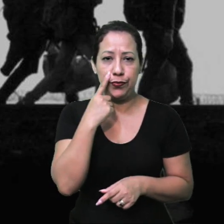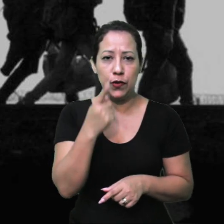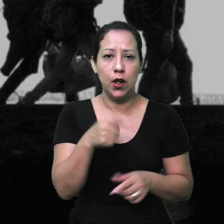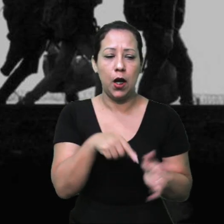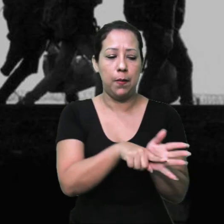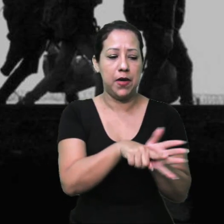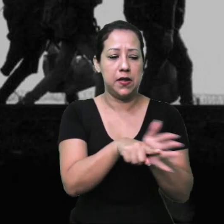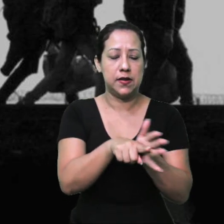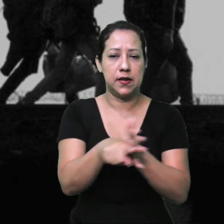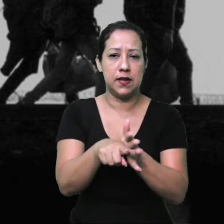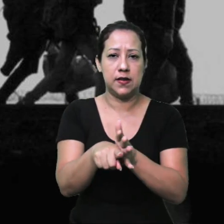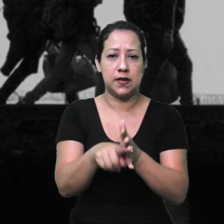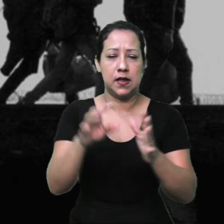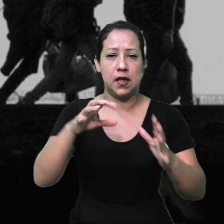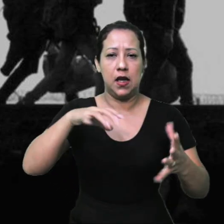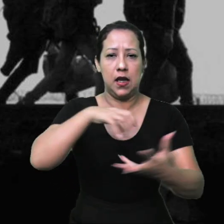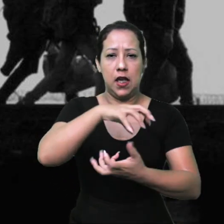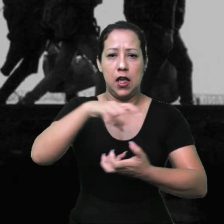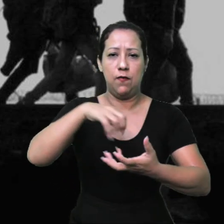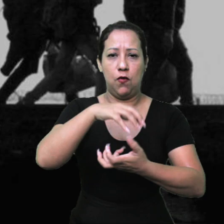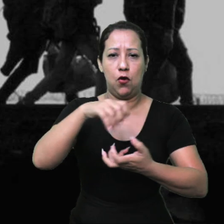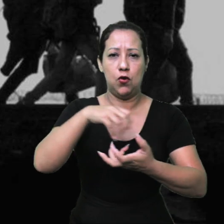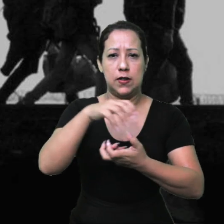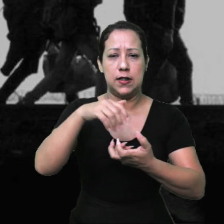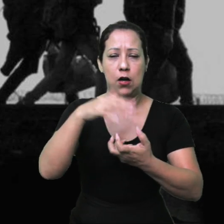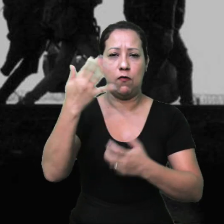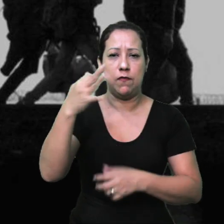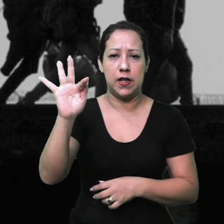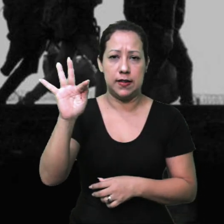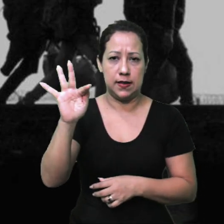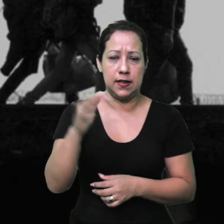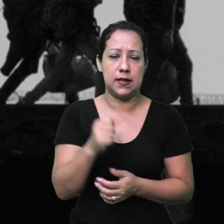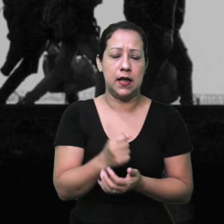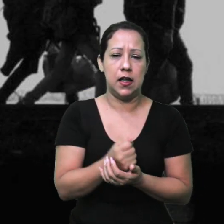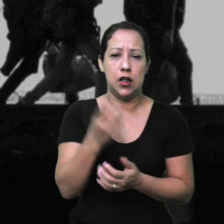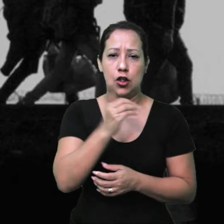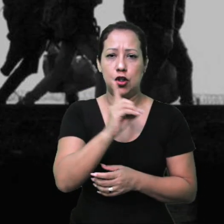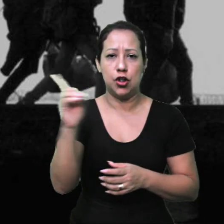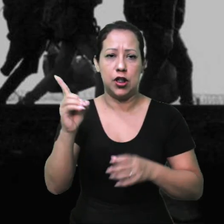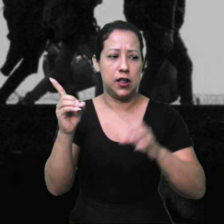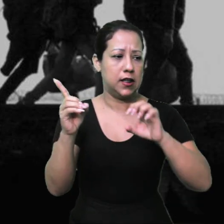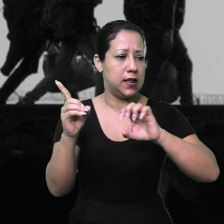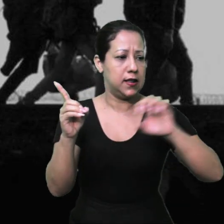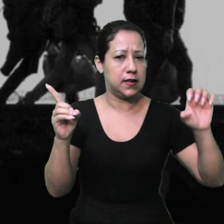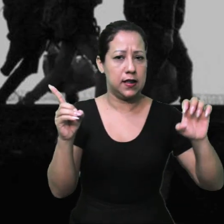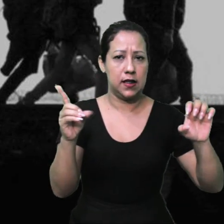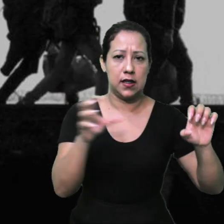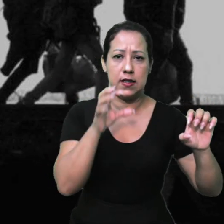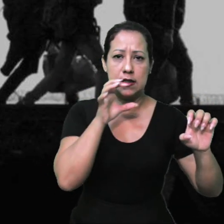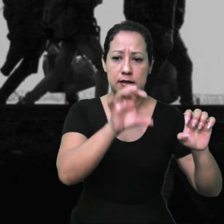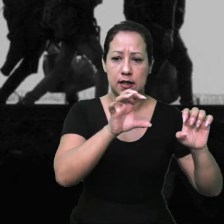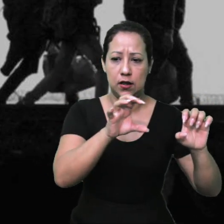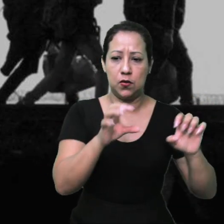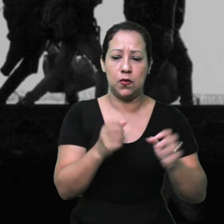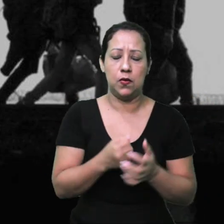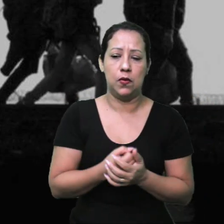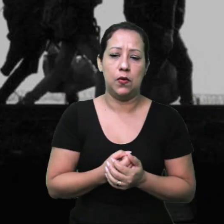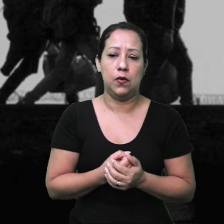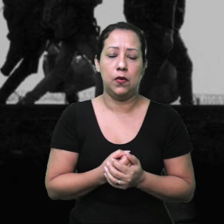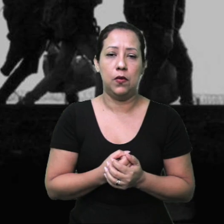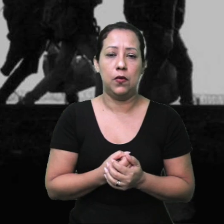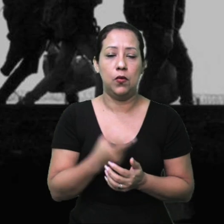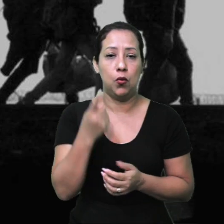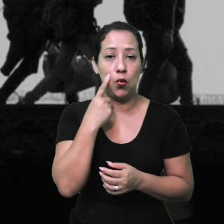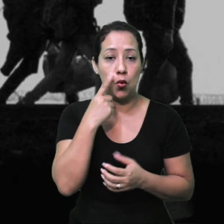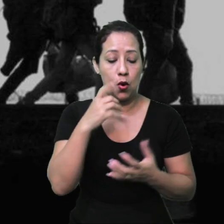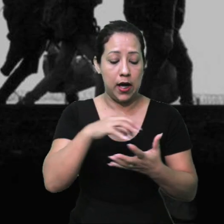é direita, esquerda, centro. Tá? Você vai buscar isso na